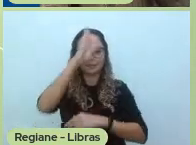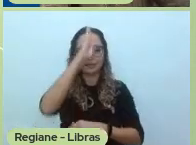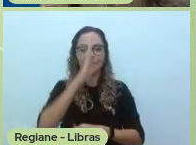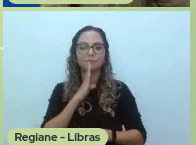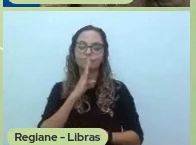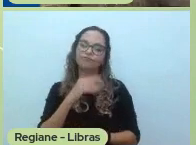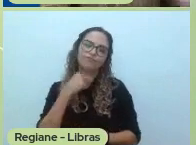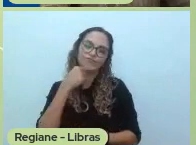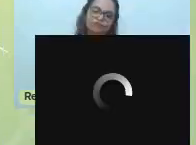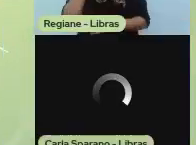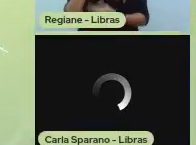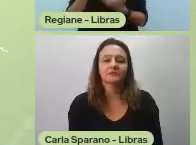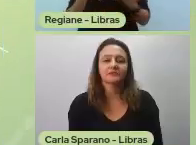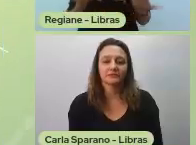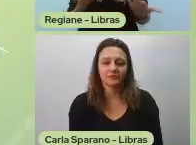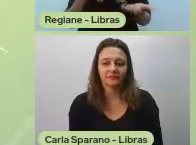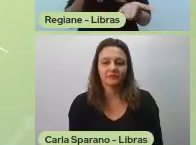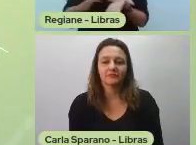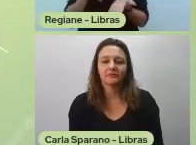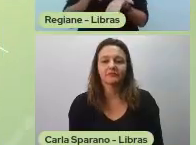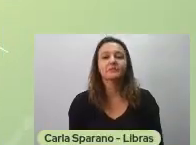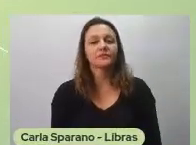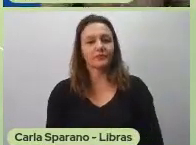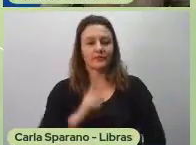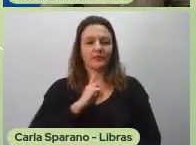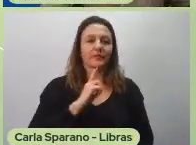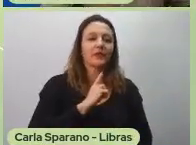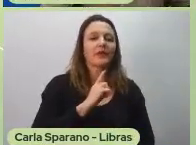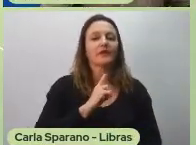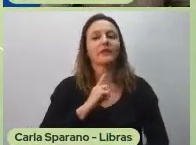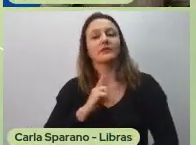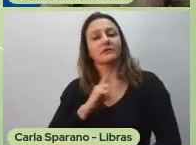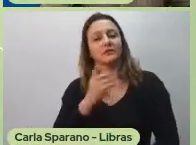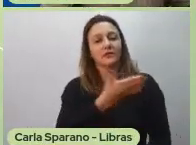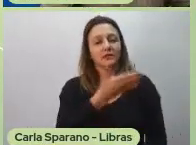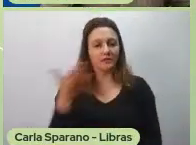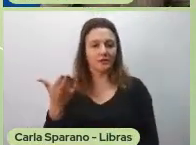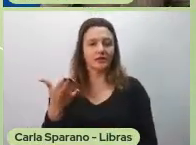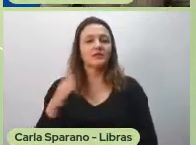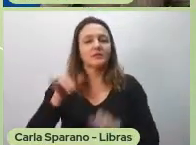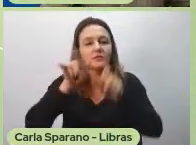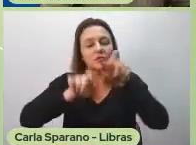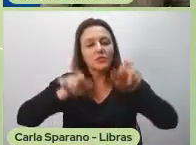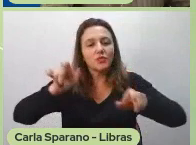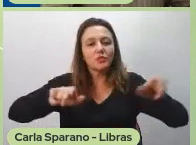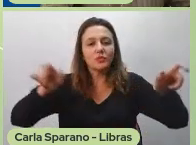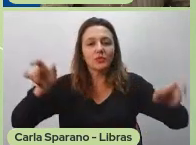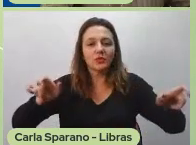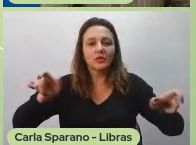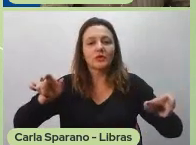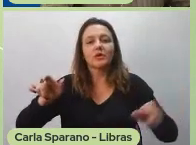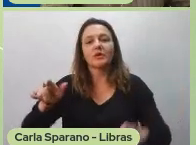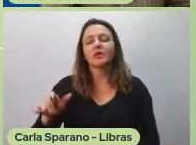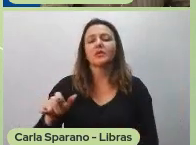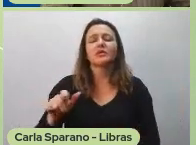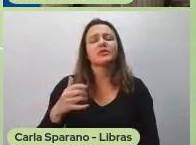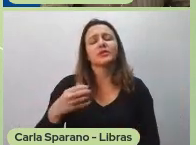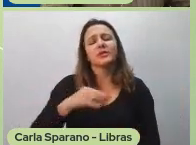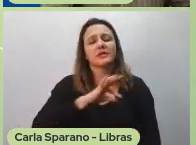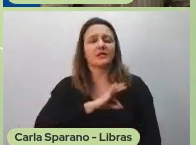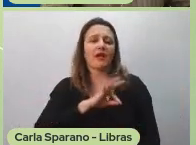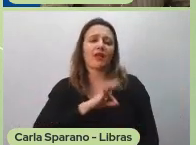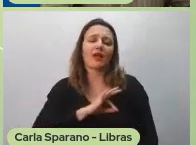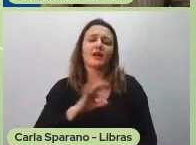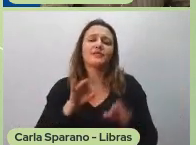Porque isso, sobretudo, quando você vai para um público de mais baixa renda, porque